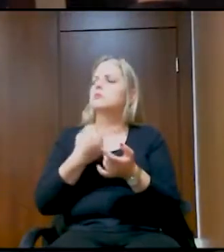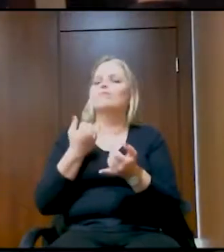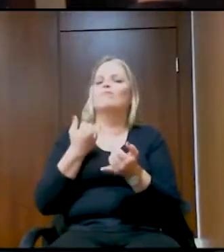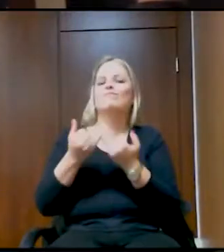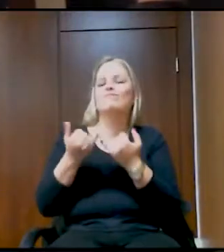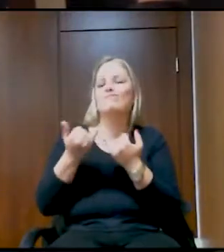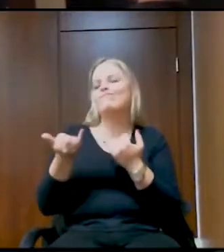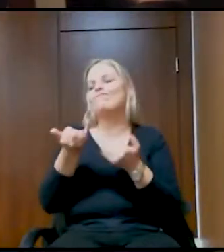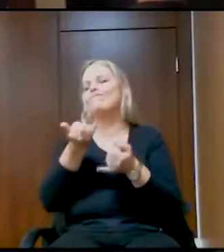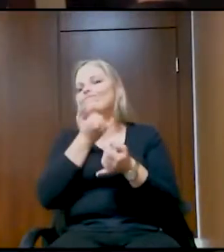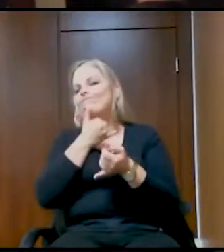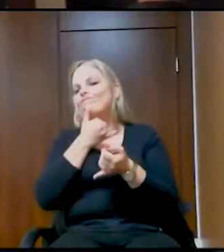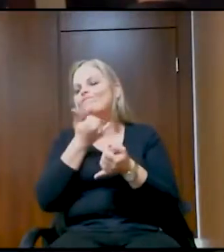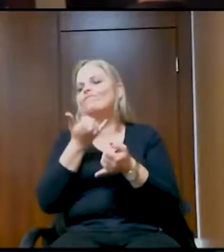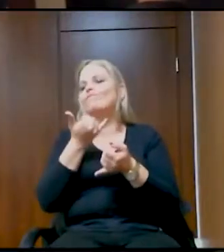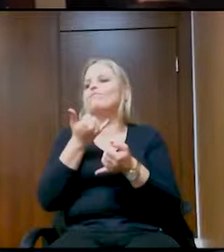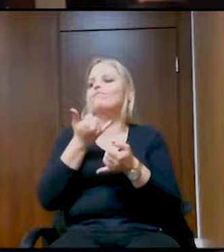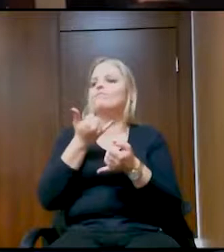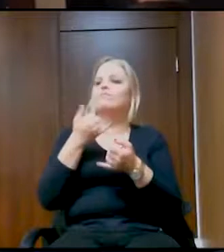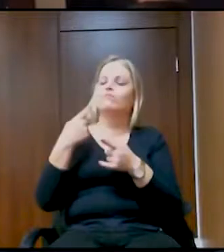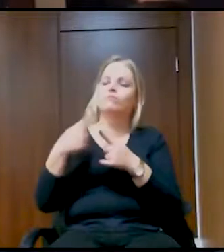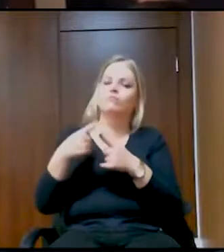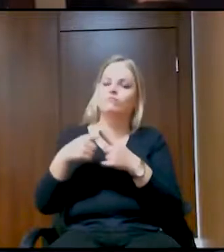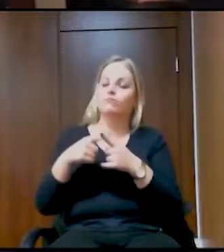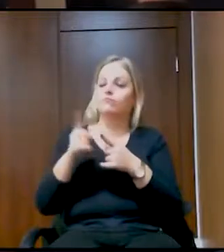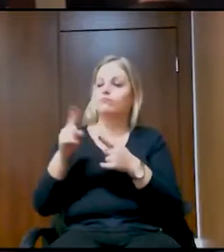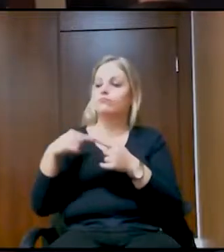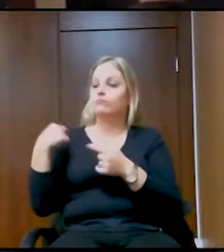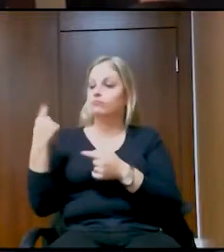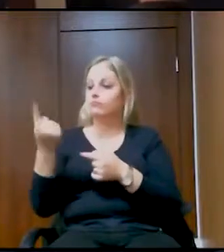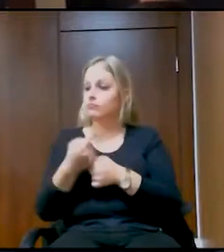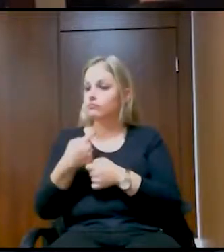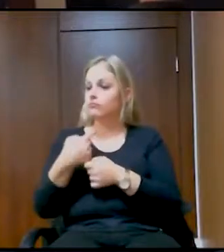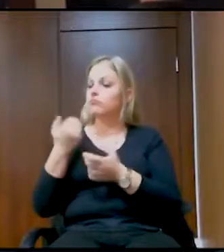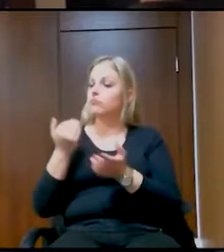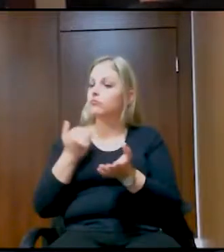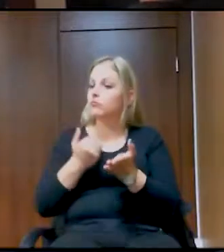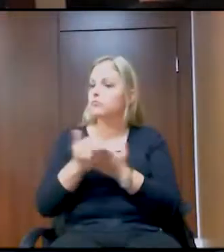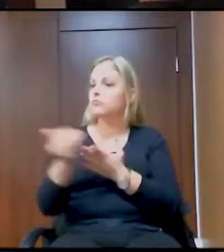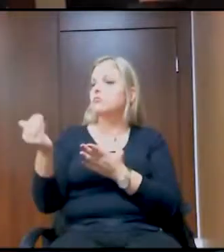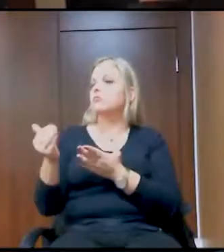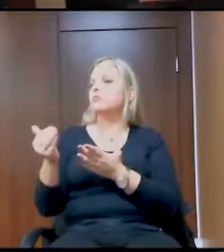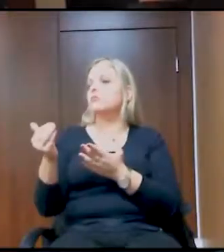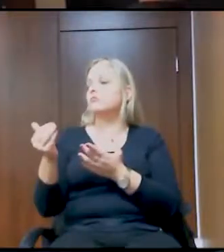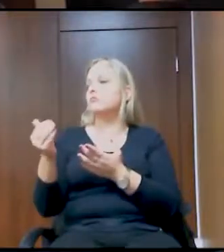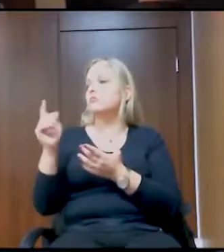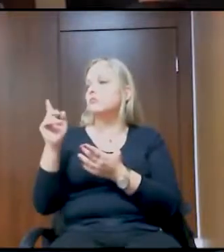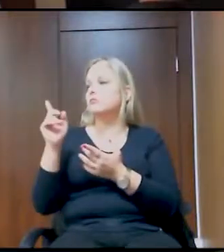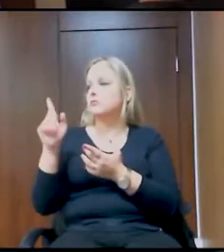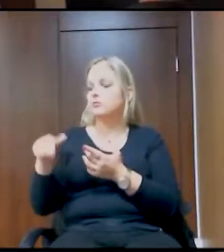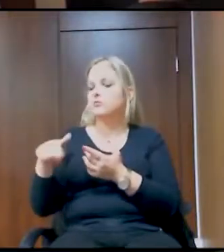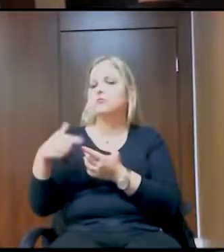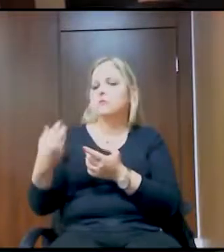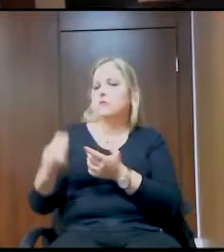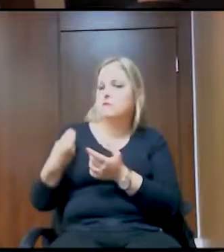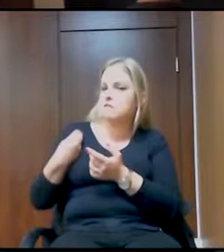ressentida, porque a gente começou fazendo o programa da vida dos